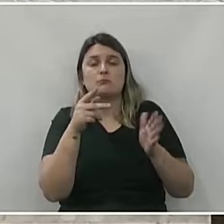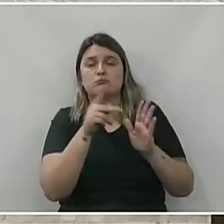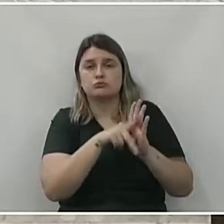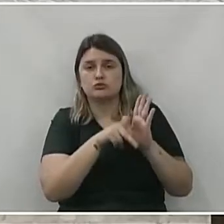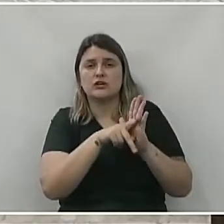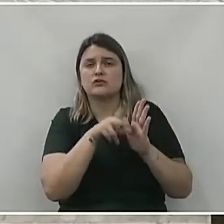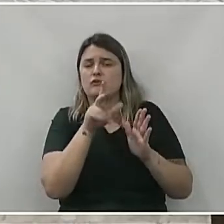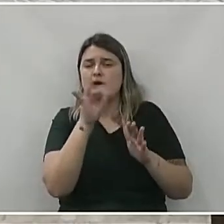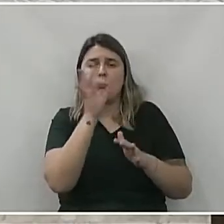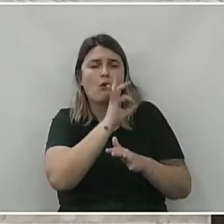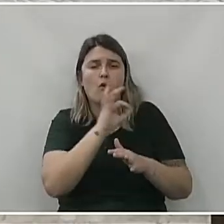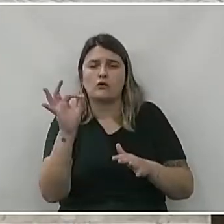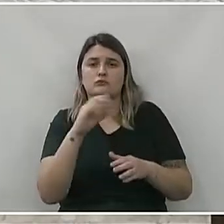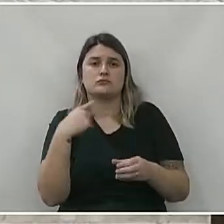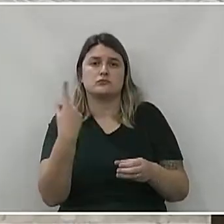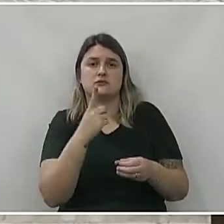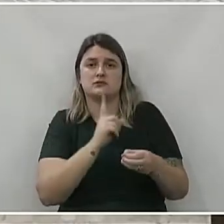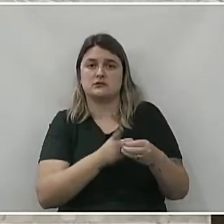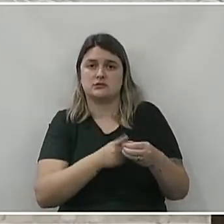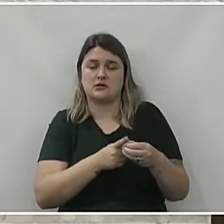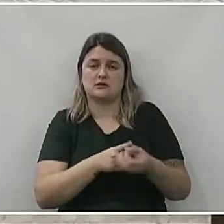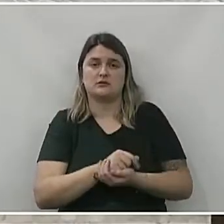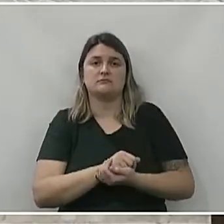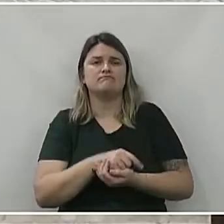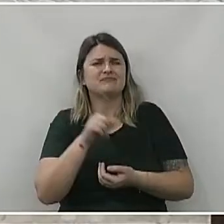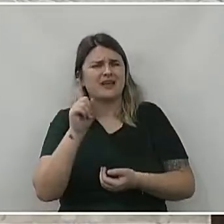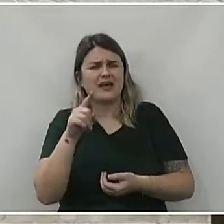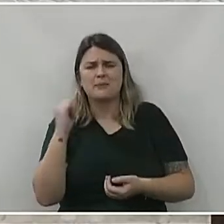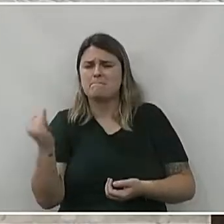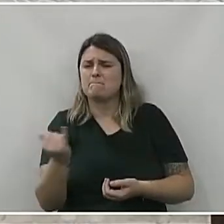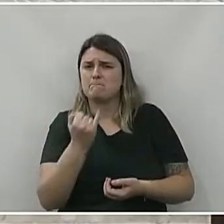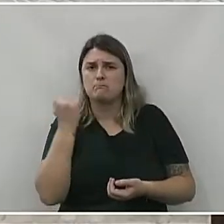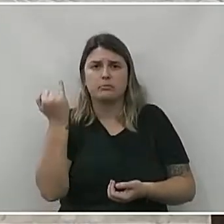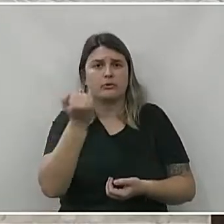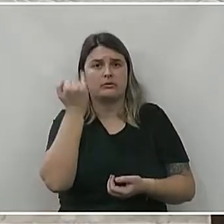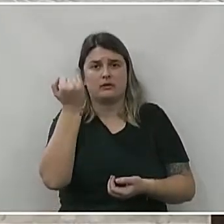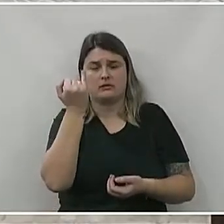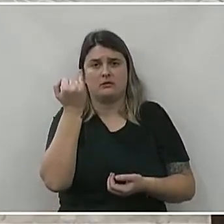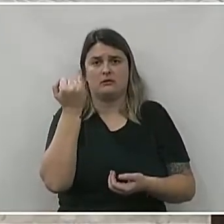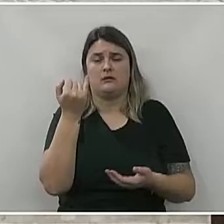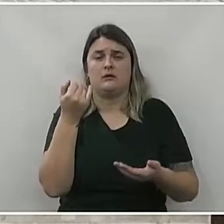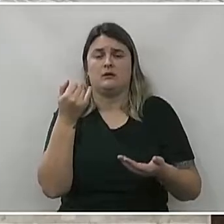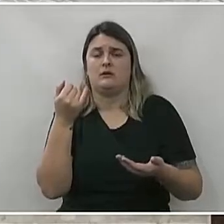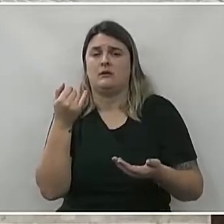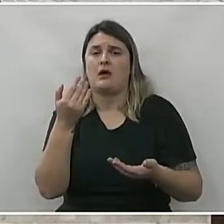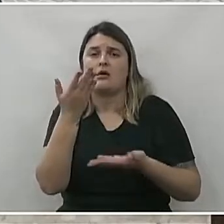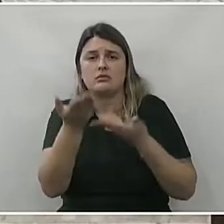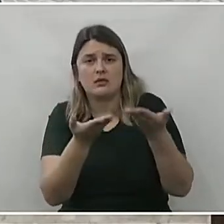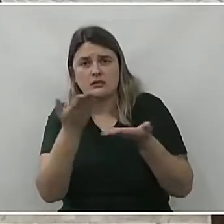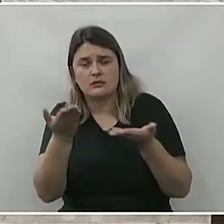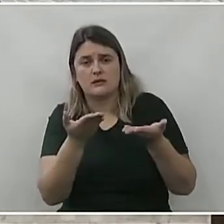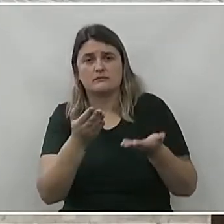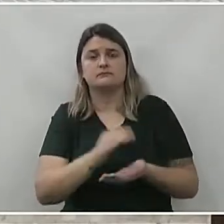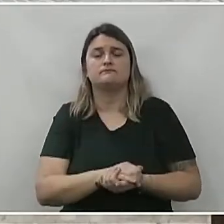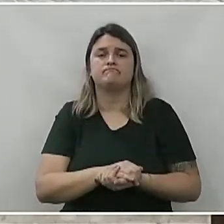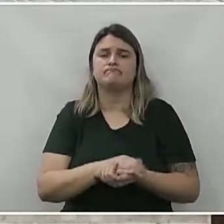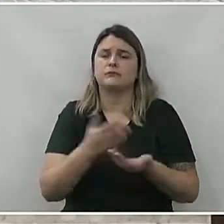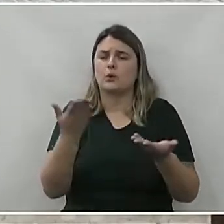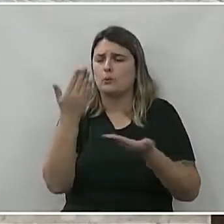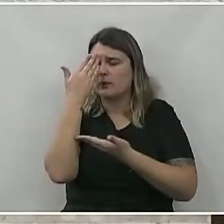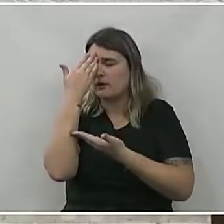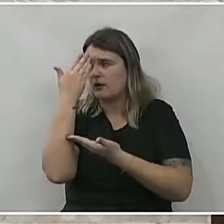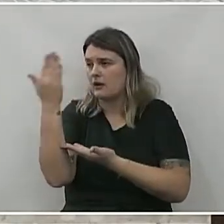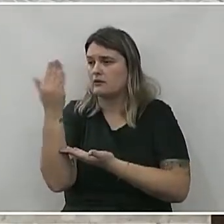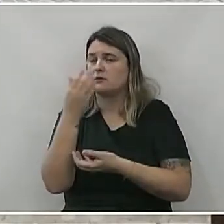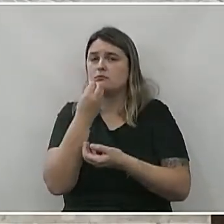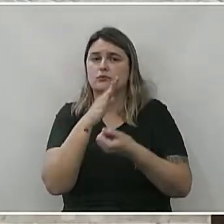ficar bacana para a nossa cidade, e era de extrema necessidade esse atendimento. Então, seria isso.